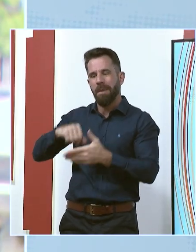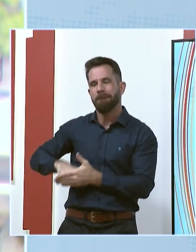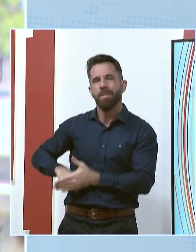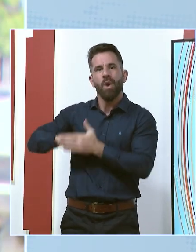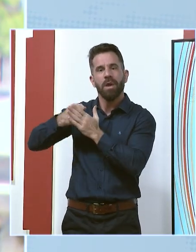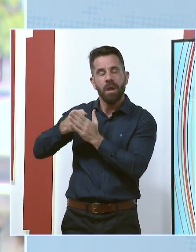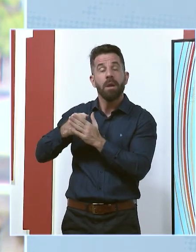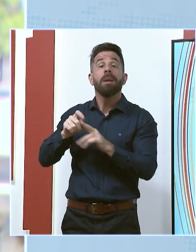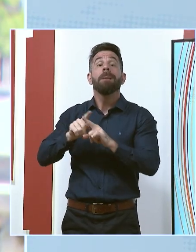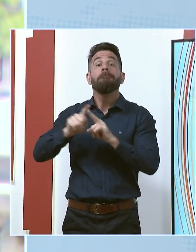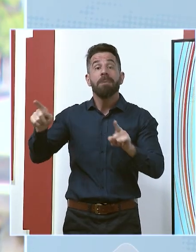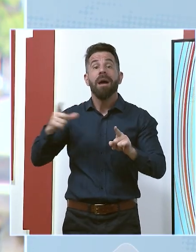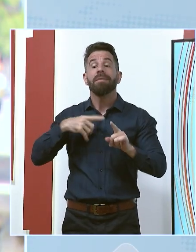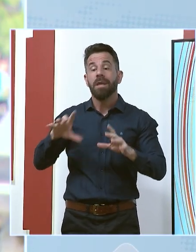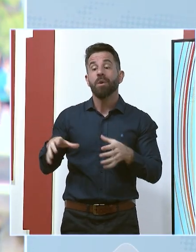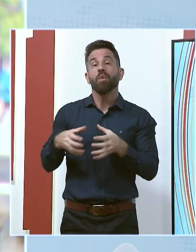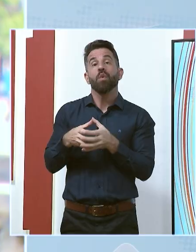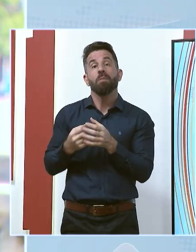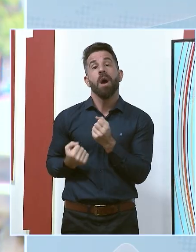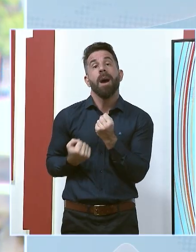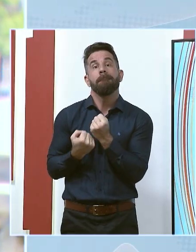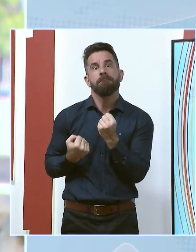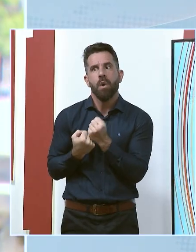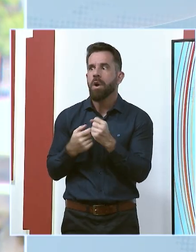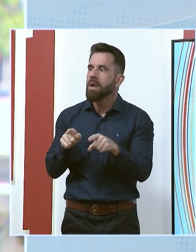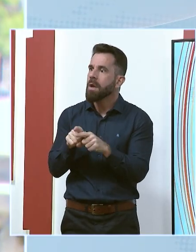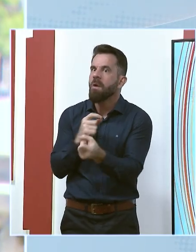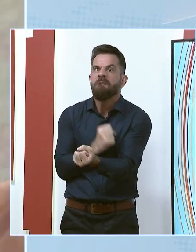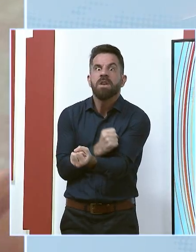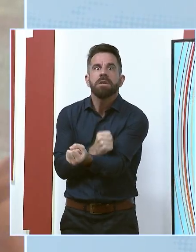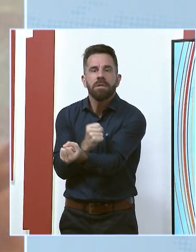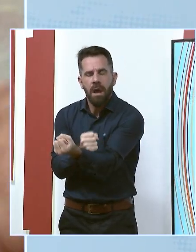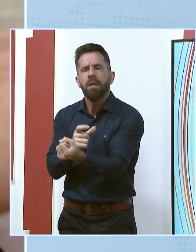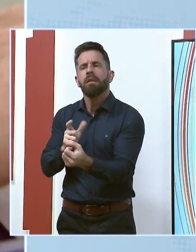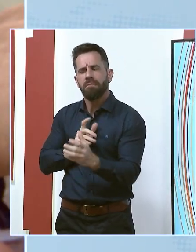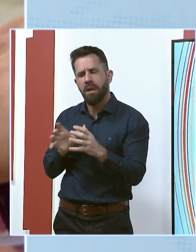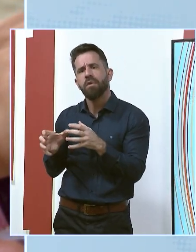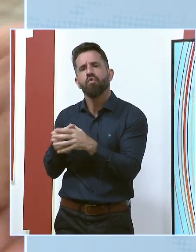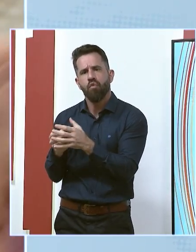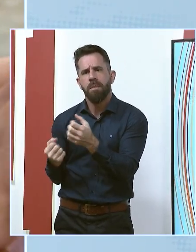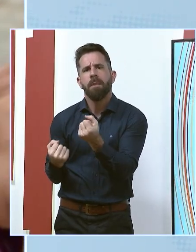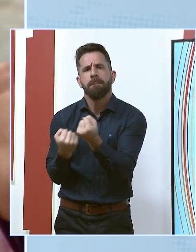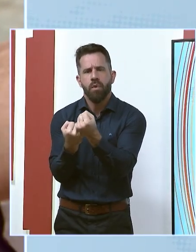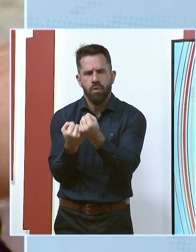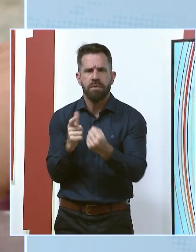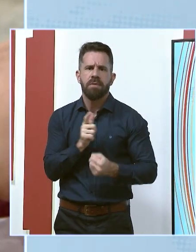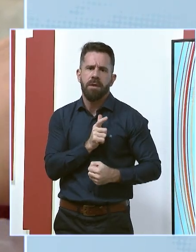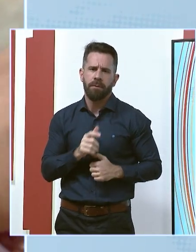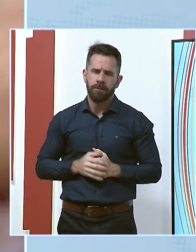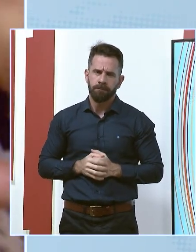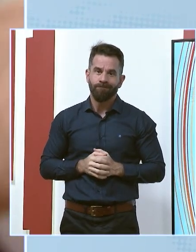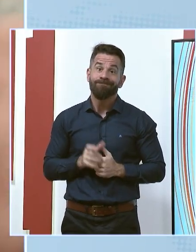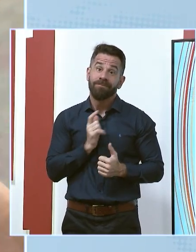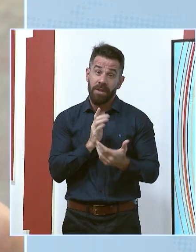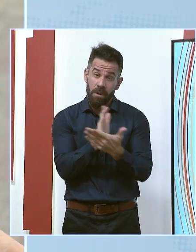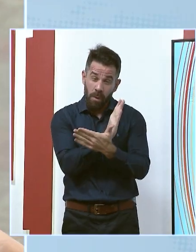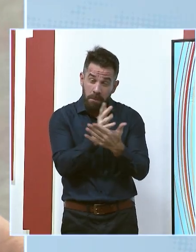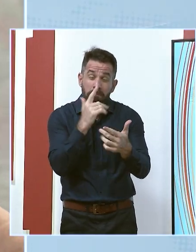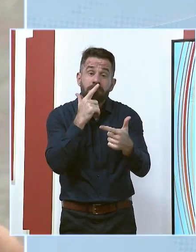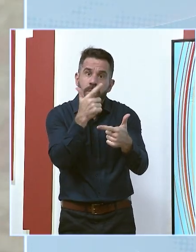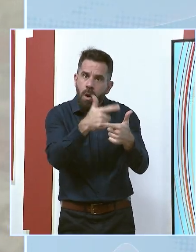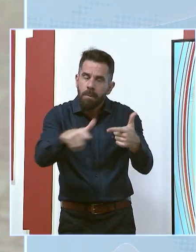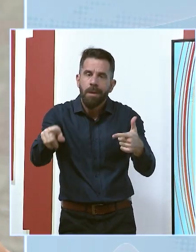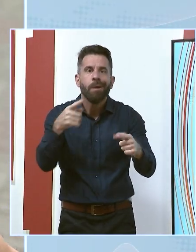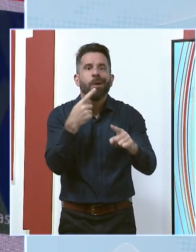dos grupos de apoio a pessoas com compulsão por jogos. O problema do descontrole com os jogos se agrava com as